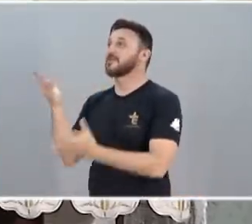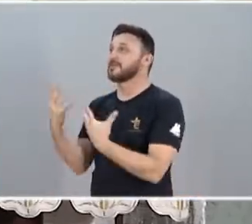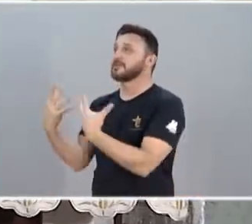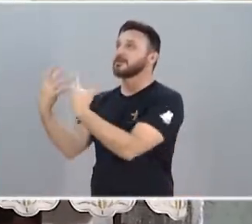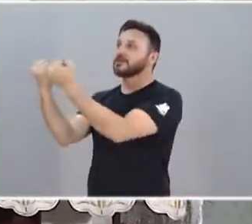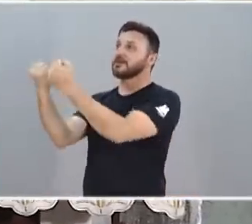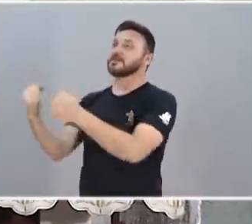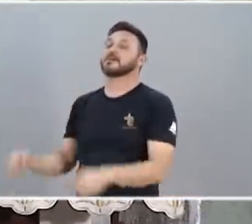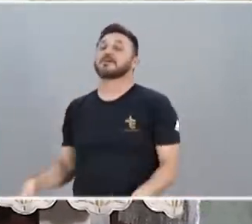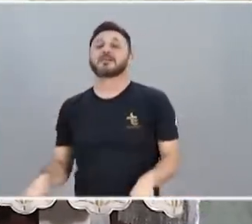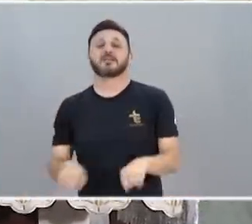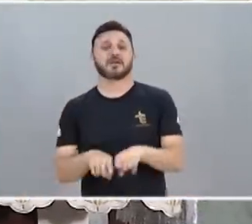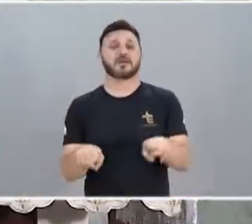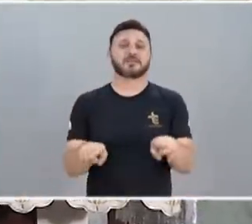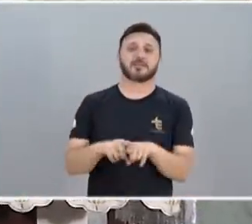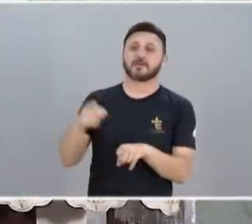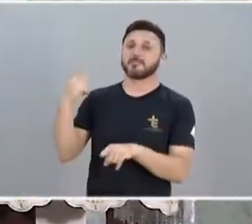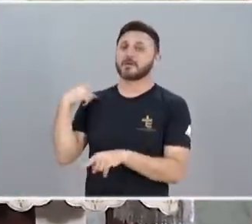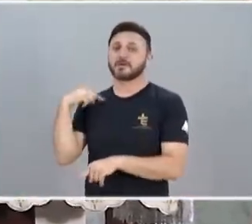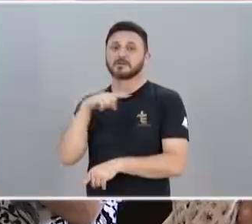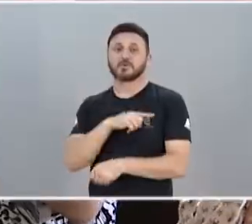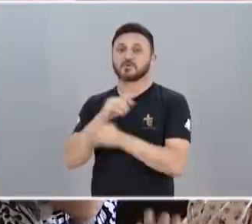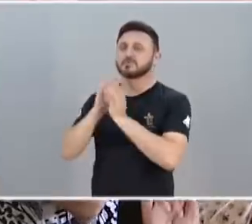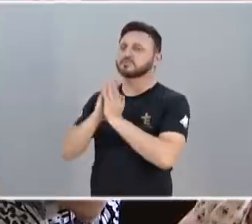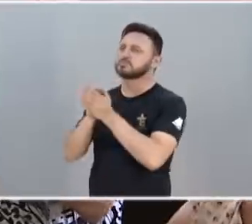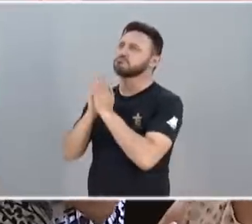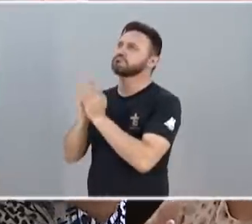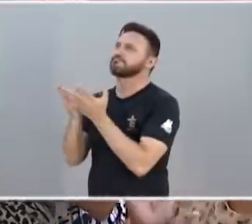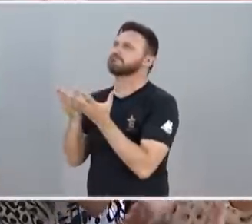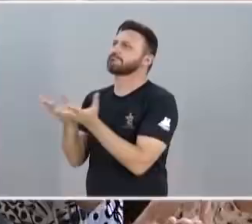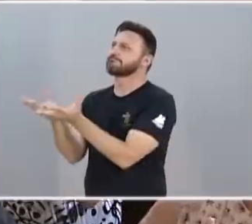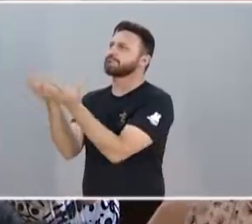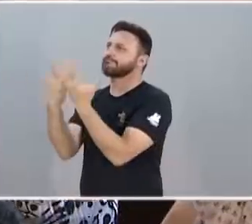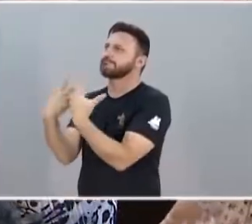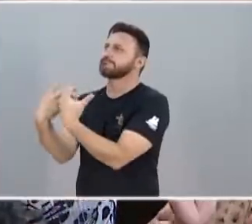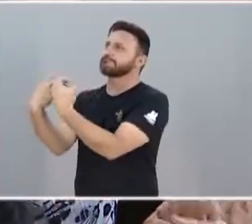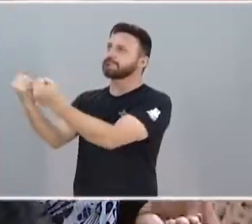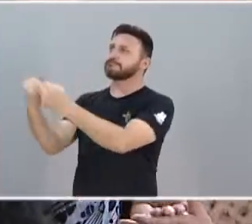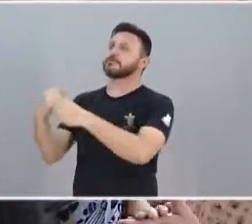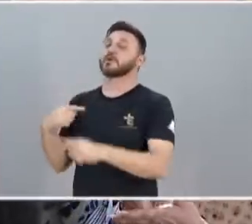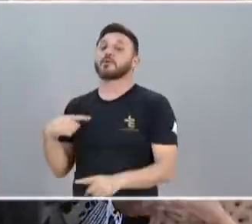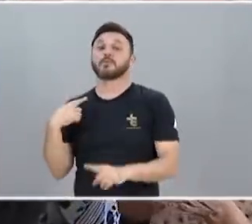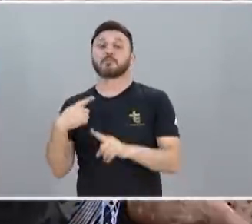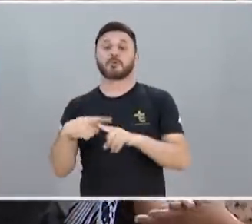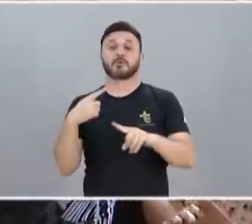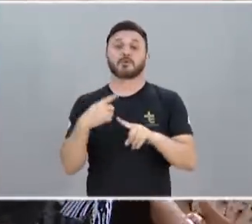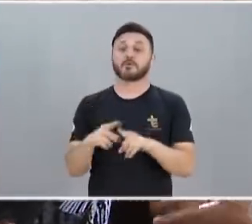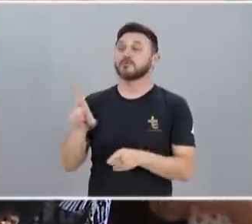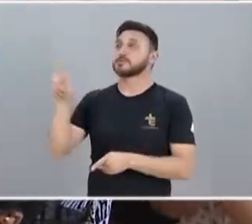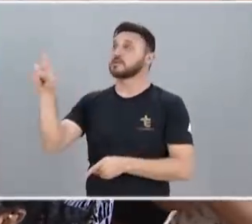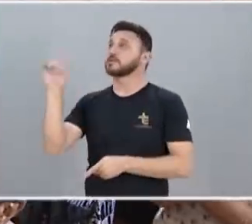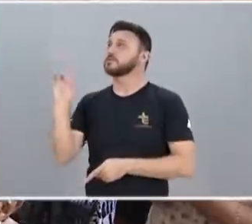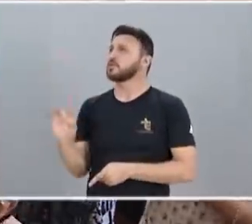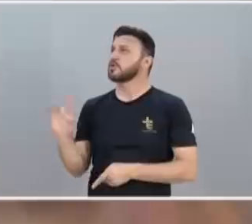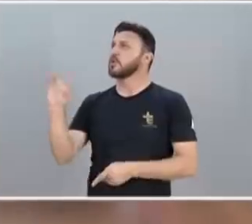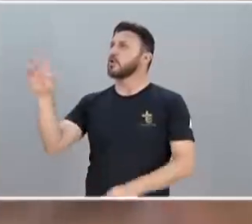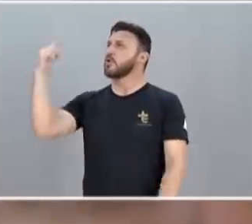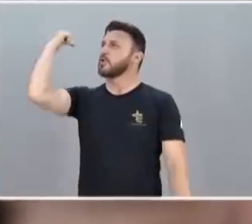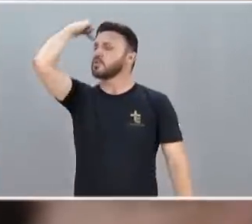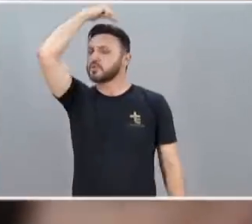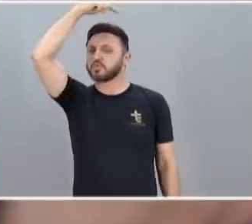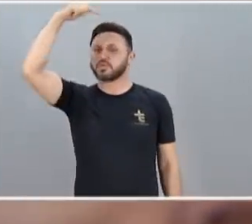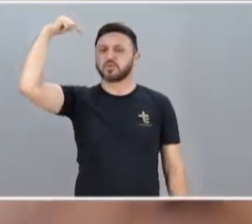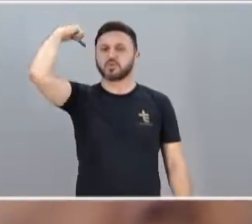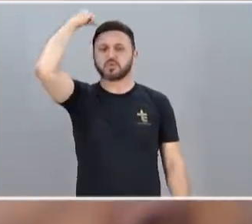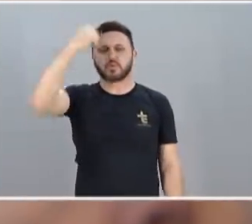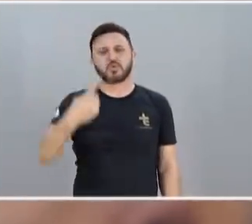acolhei nossos pedidos, atendei nosso clamor. Vós somente sois o